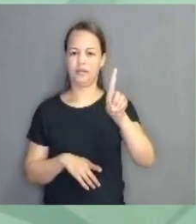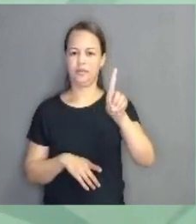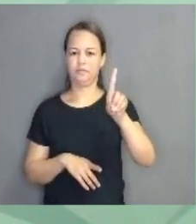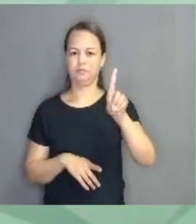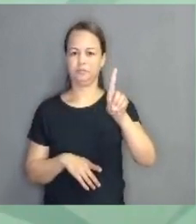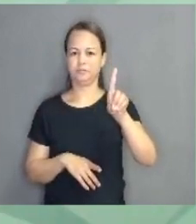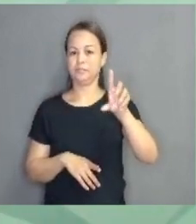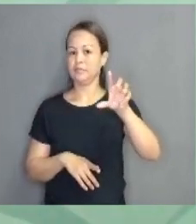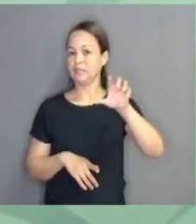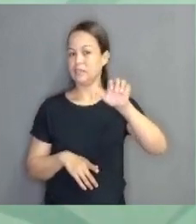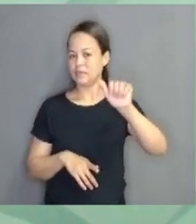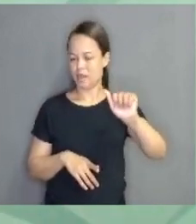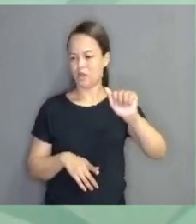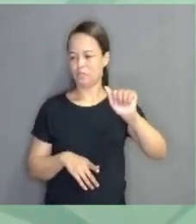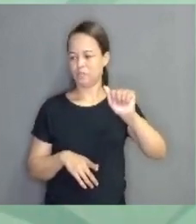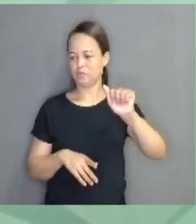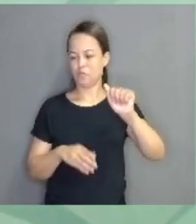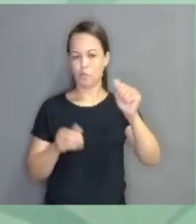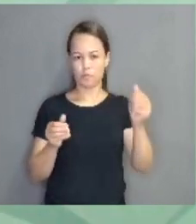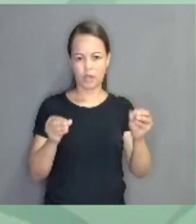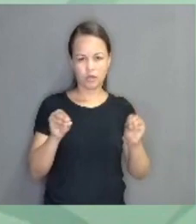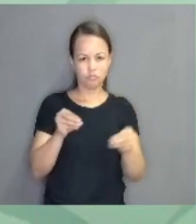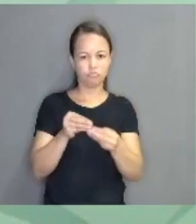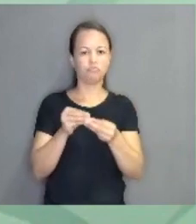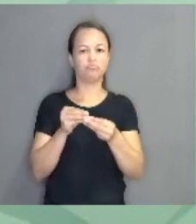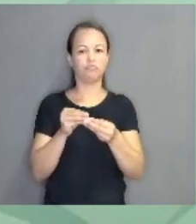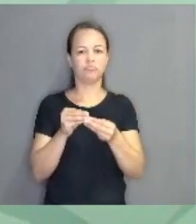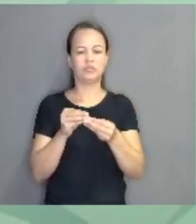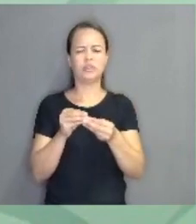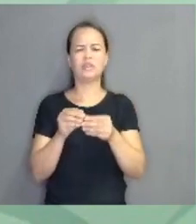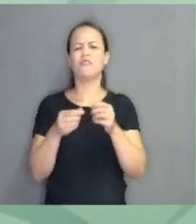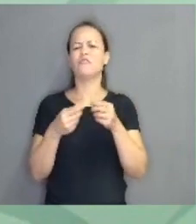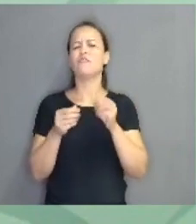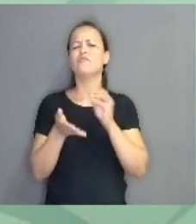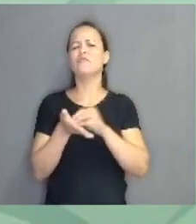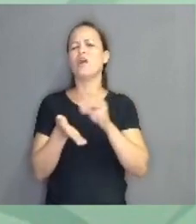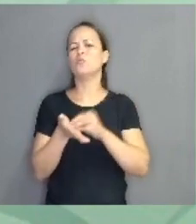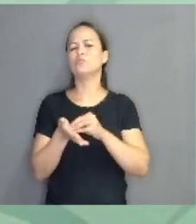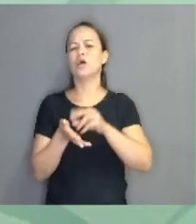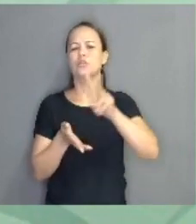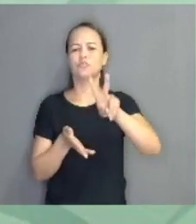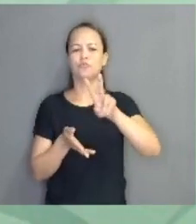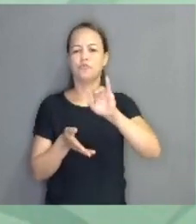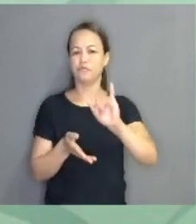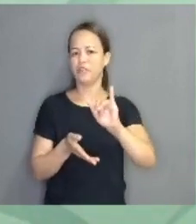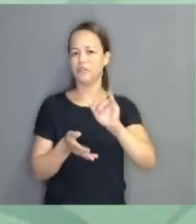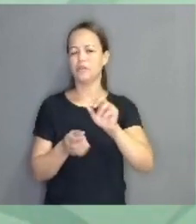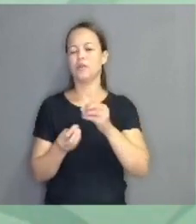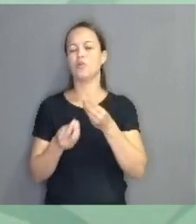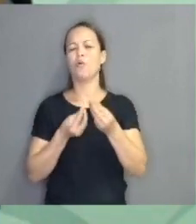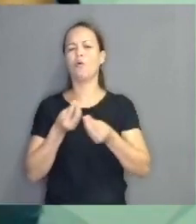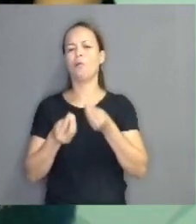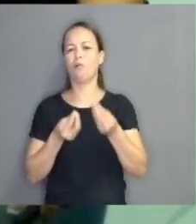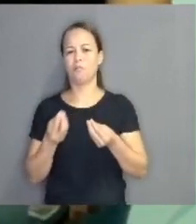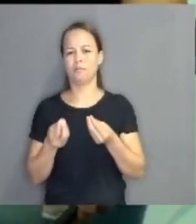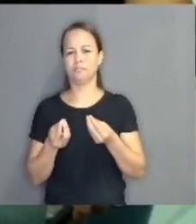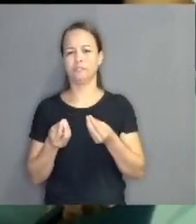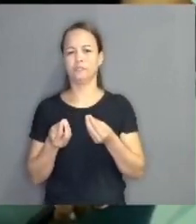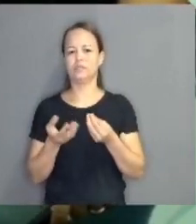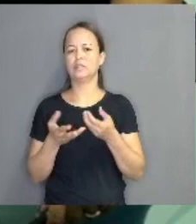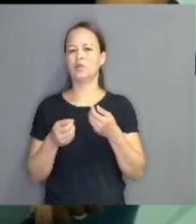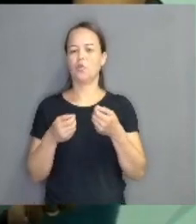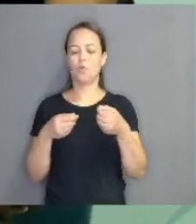A. Formei o dá. Tá faltando o vi. Como é que eu faço vi? Muito